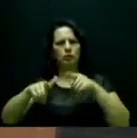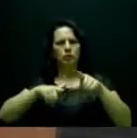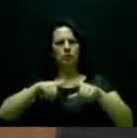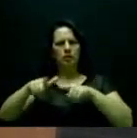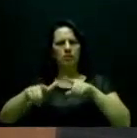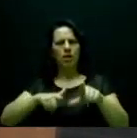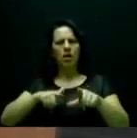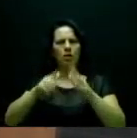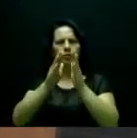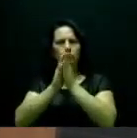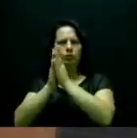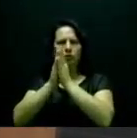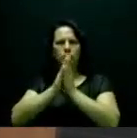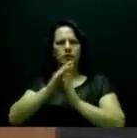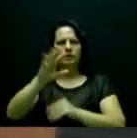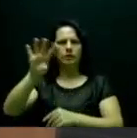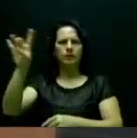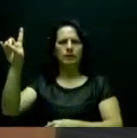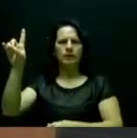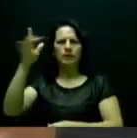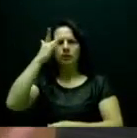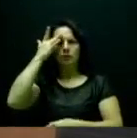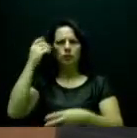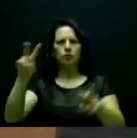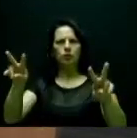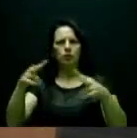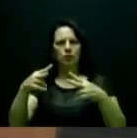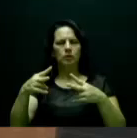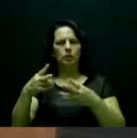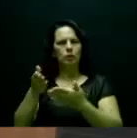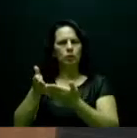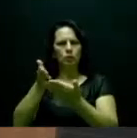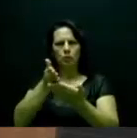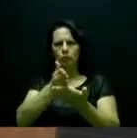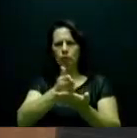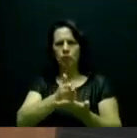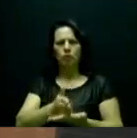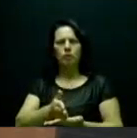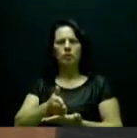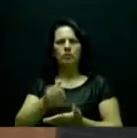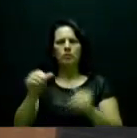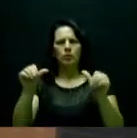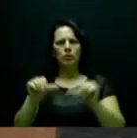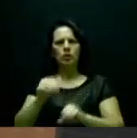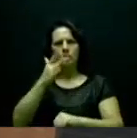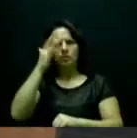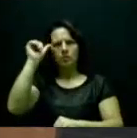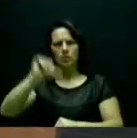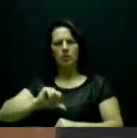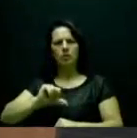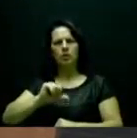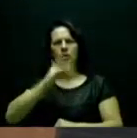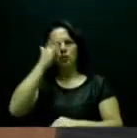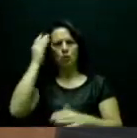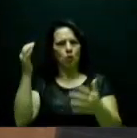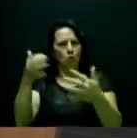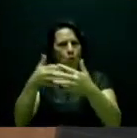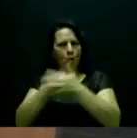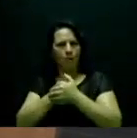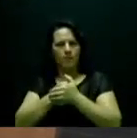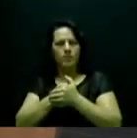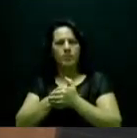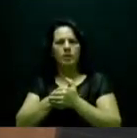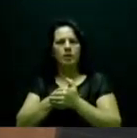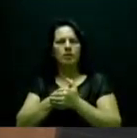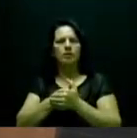a Deus, as orações para as pessoas que nos acompanham e tocando o barco. E não nos curvaremos, porque pior que a ação dos maus é a omissão dos bons, né? Se